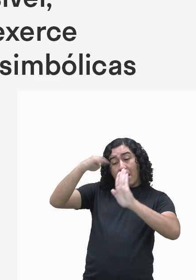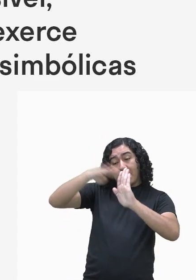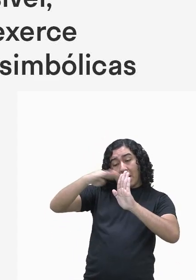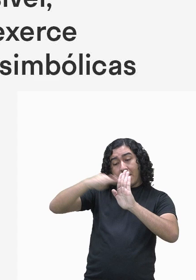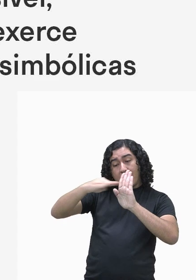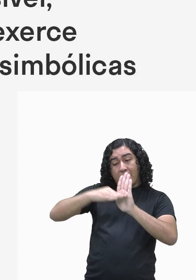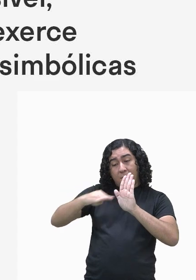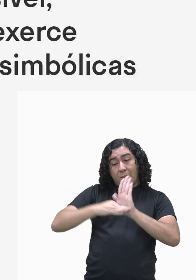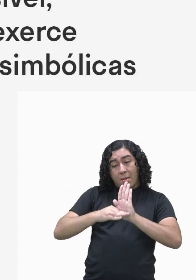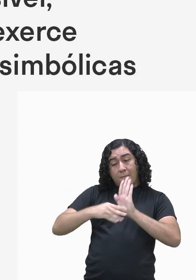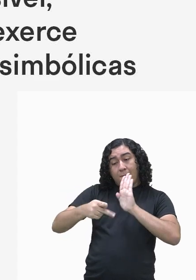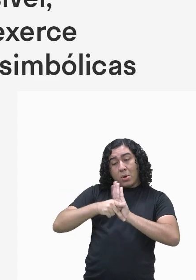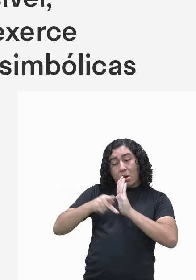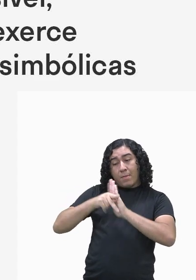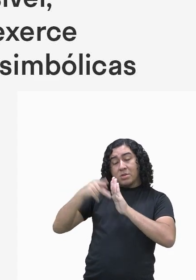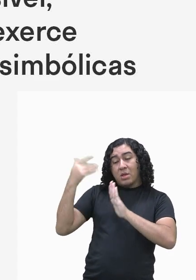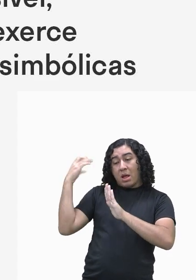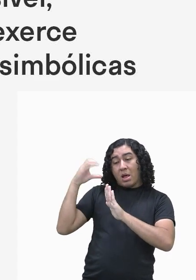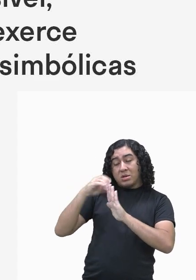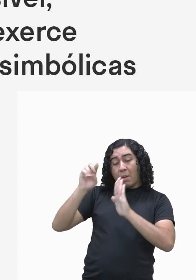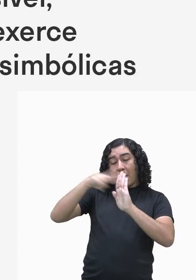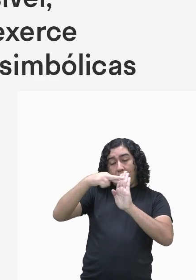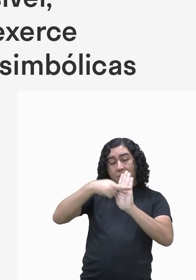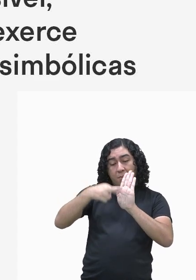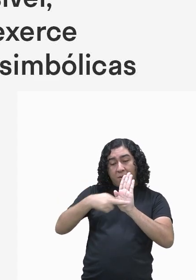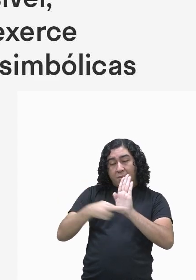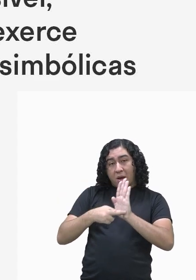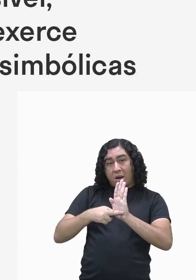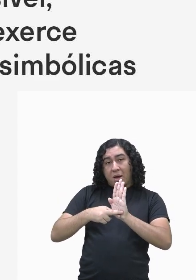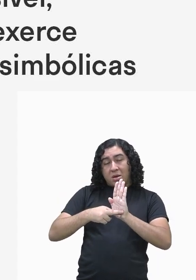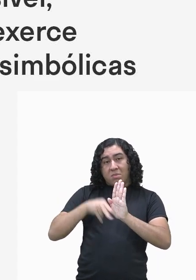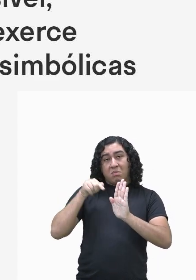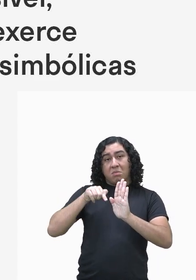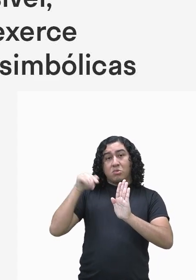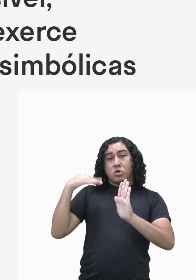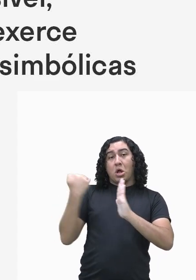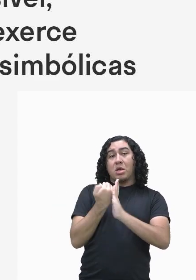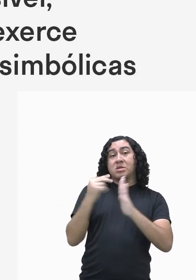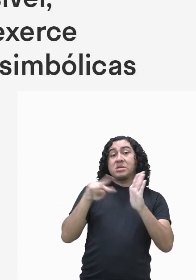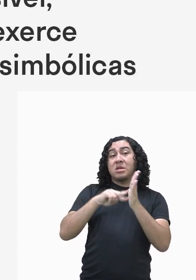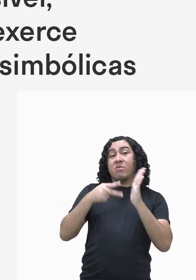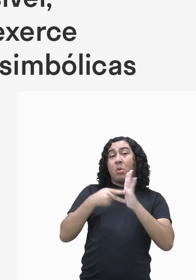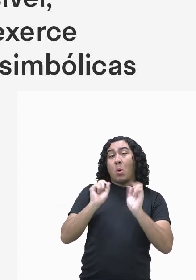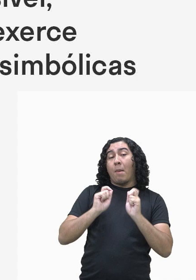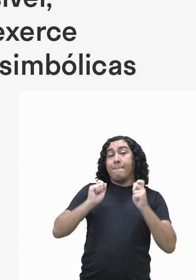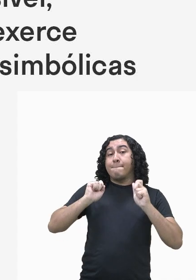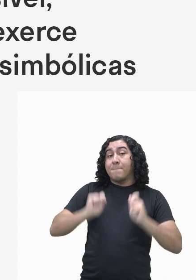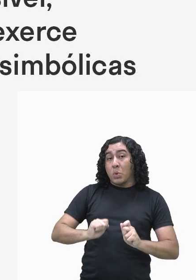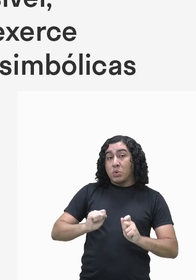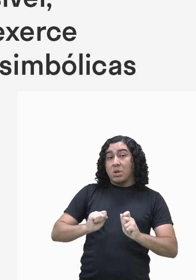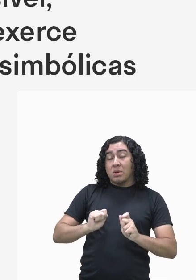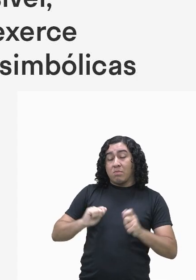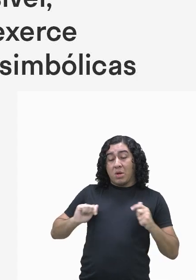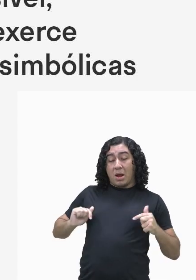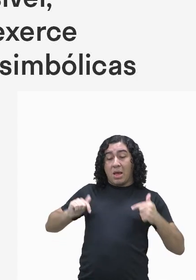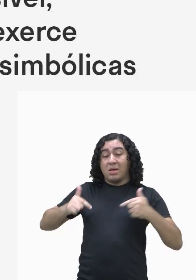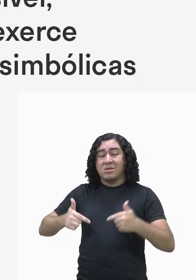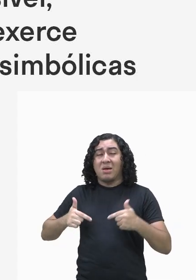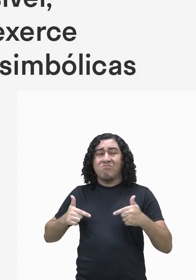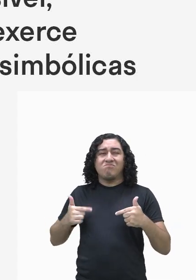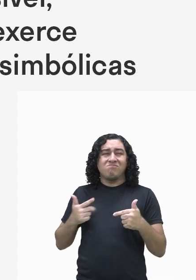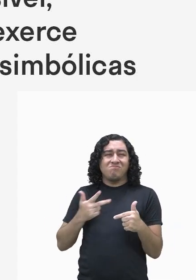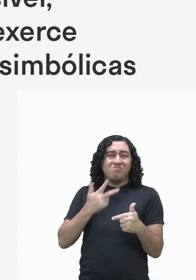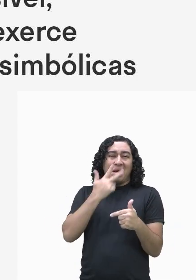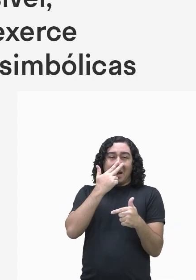ciência assim determina. E esse poder, ele é exercido de forma, digamos